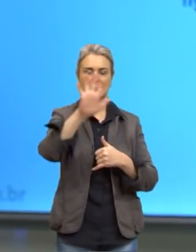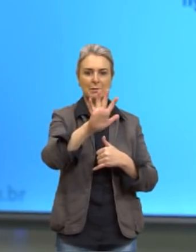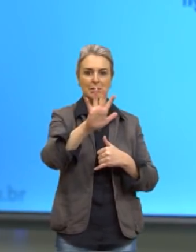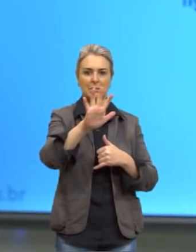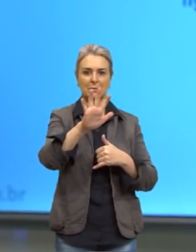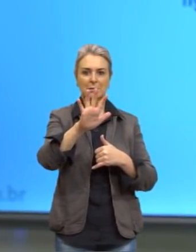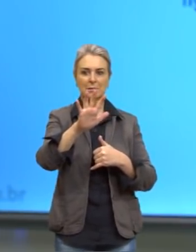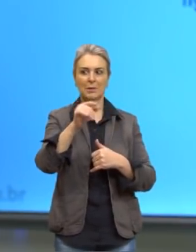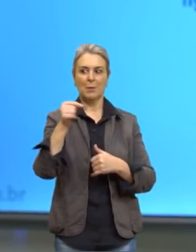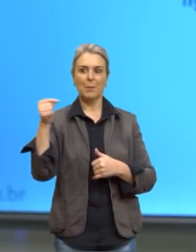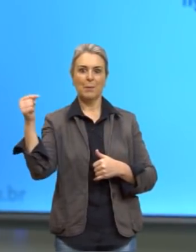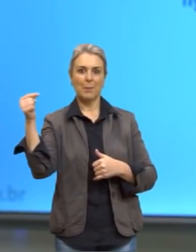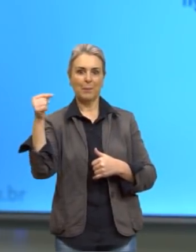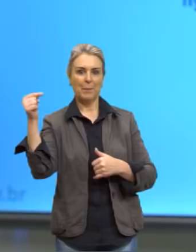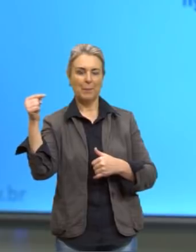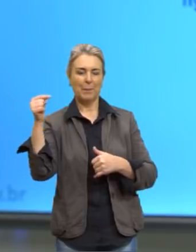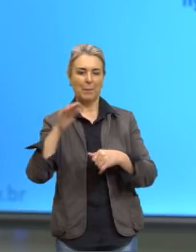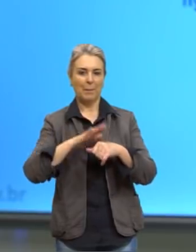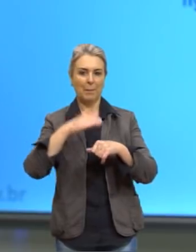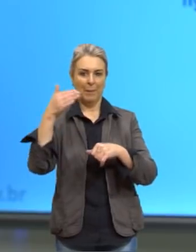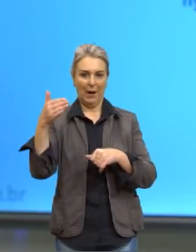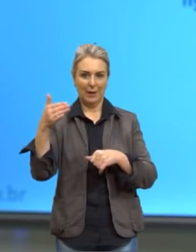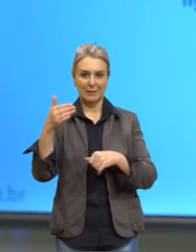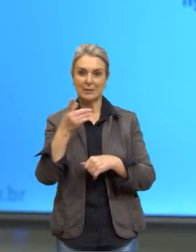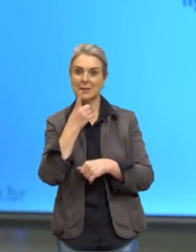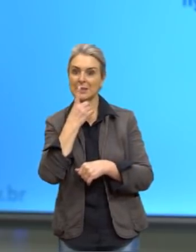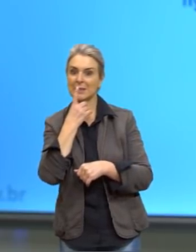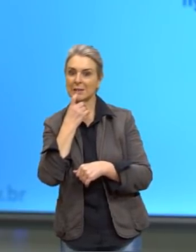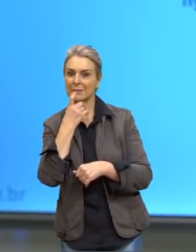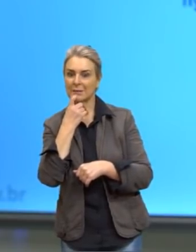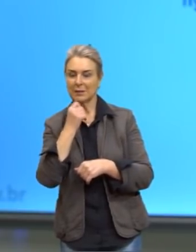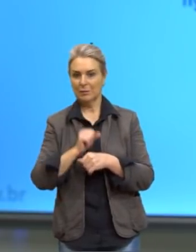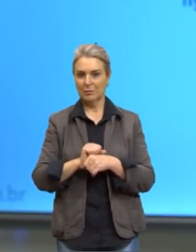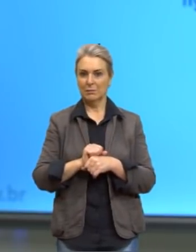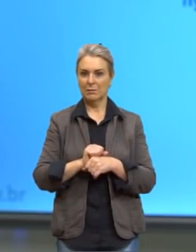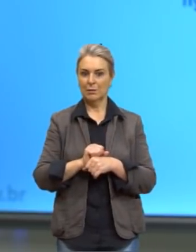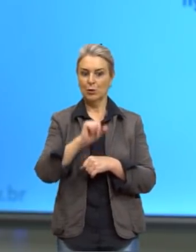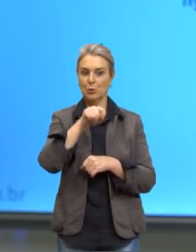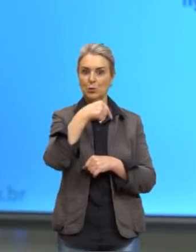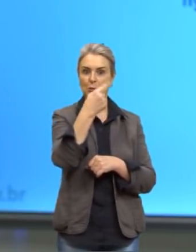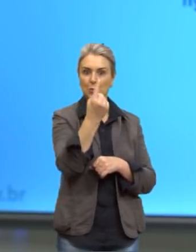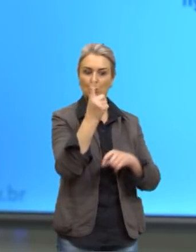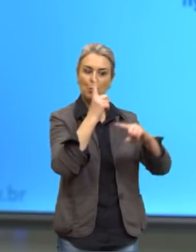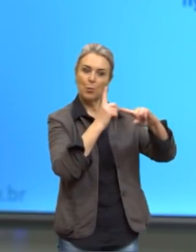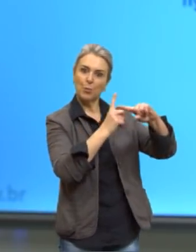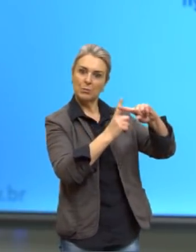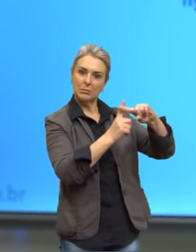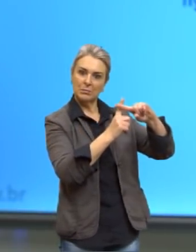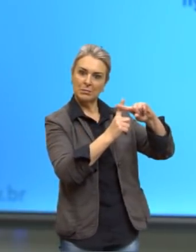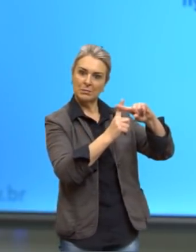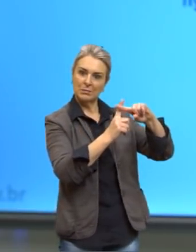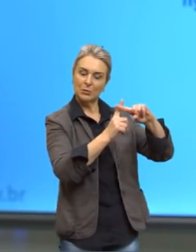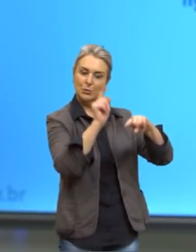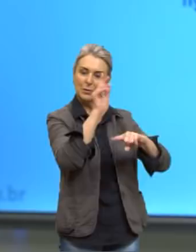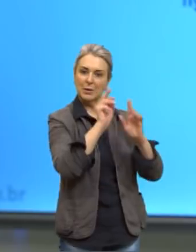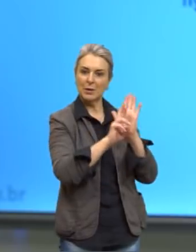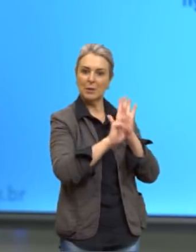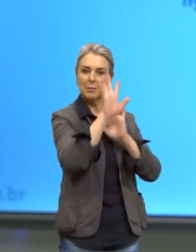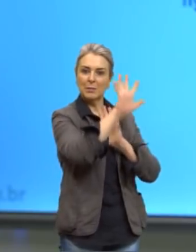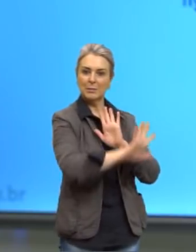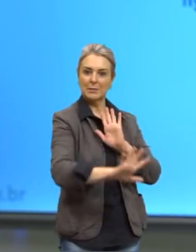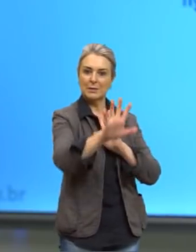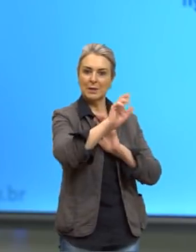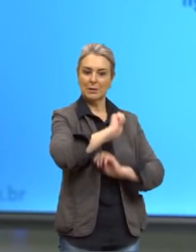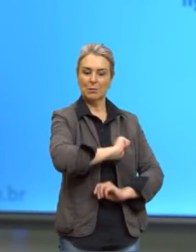lado mais negativo representado pela cor vermelha e um lado mais positivo representado